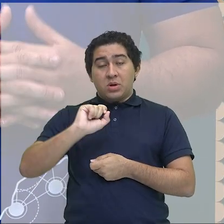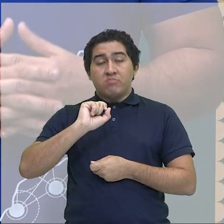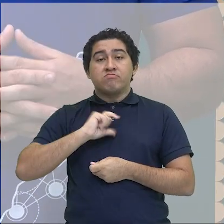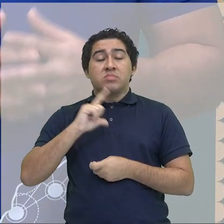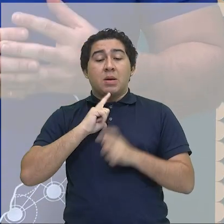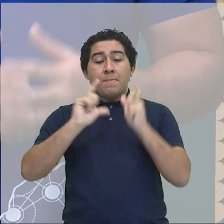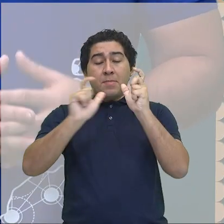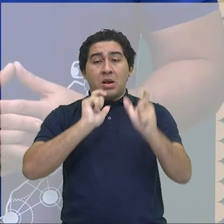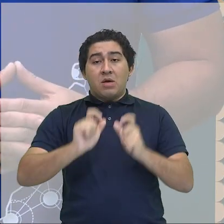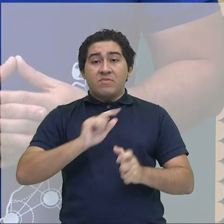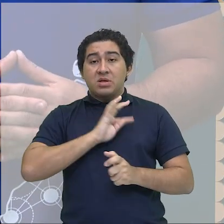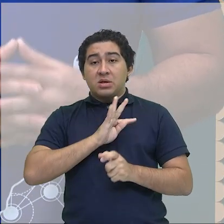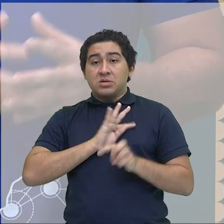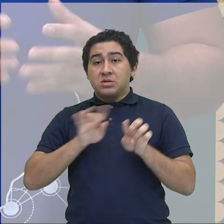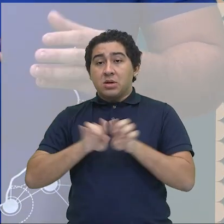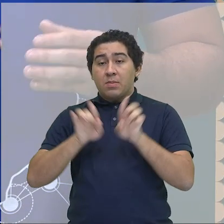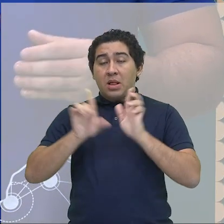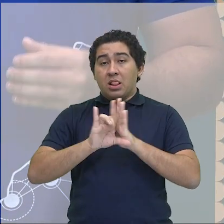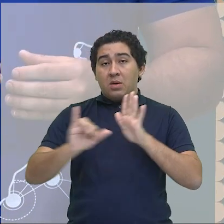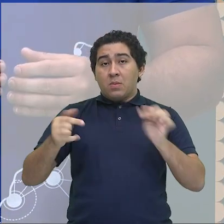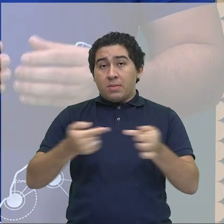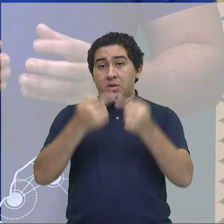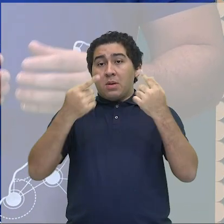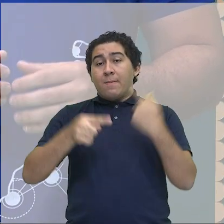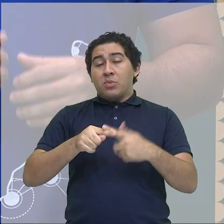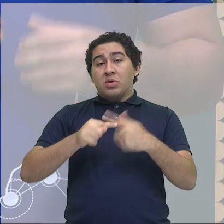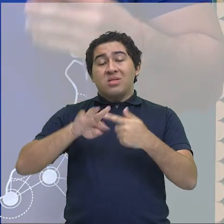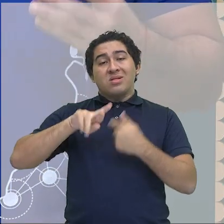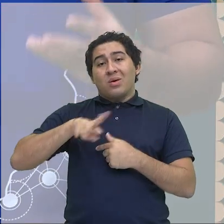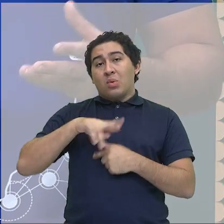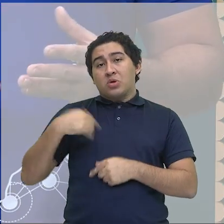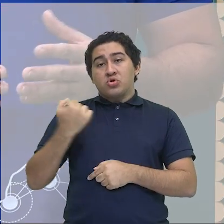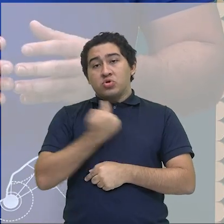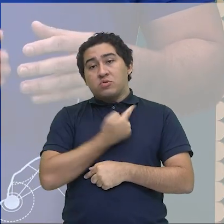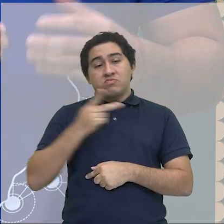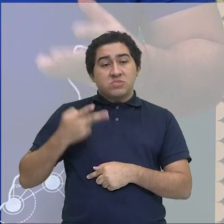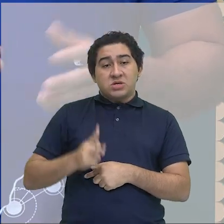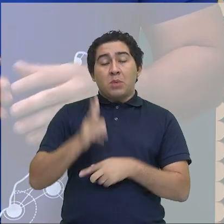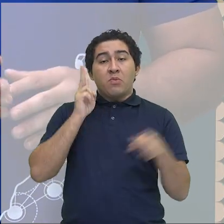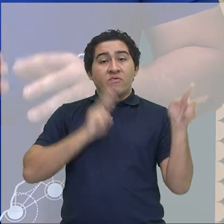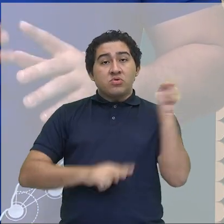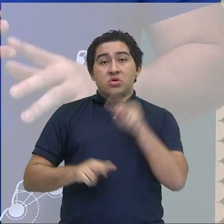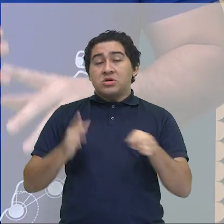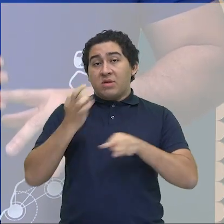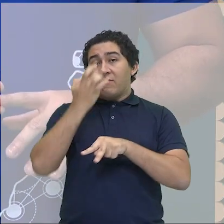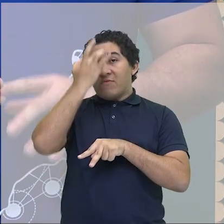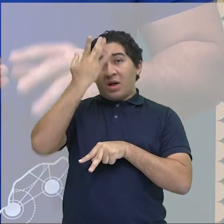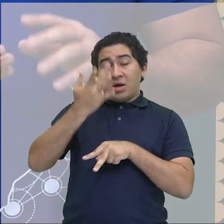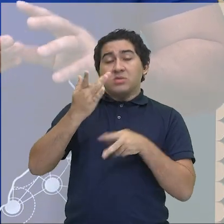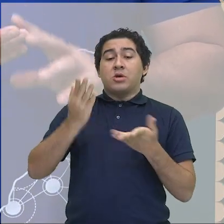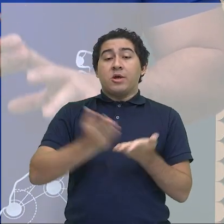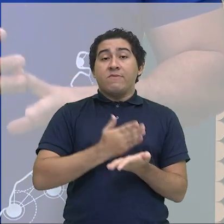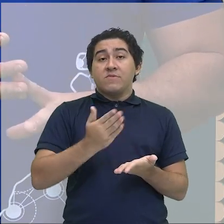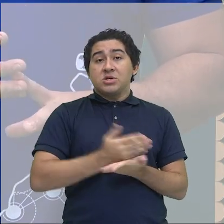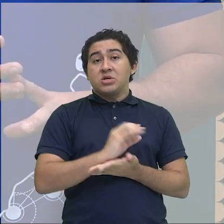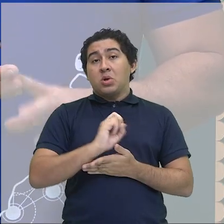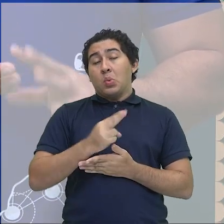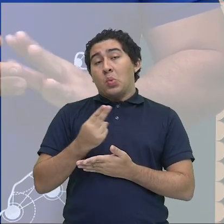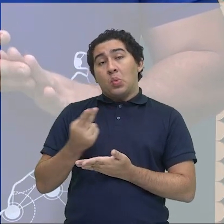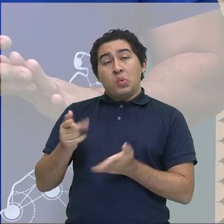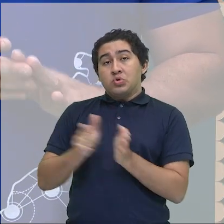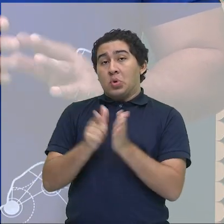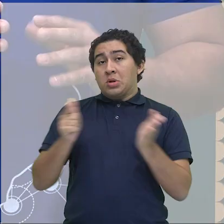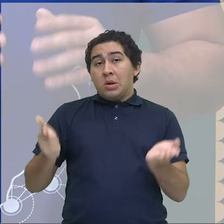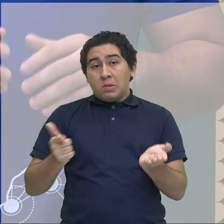termos técnicos e legais, porque não é algo que nós vamos ver facilmente em revistas, em